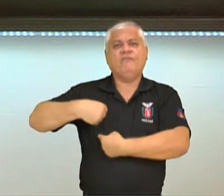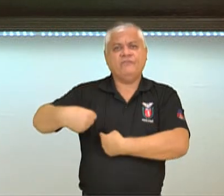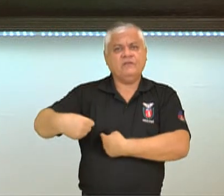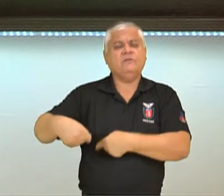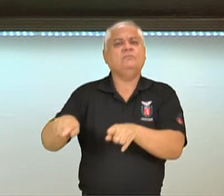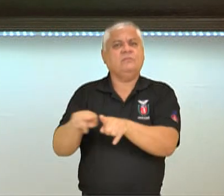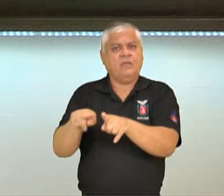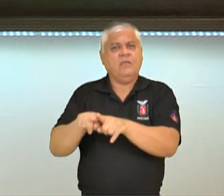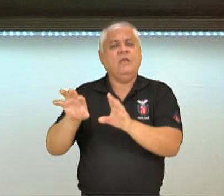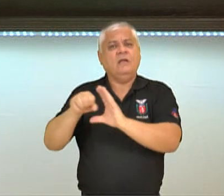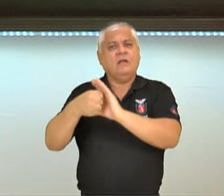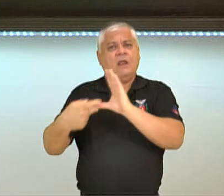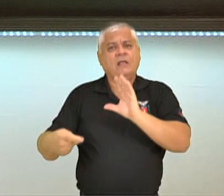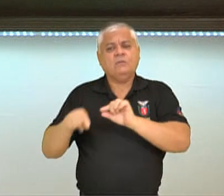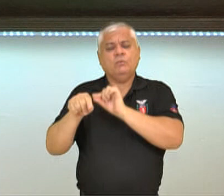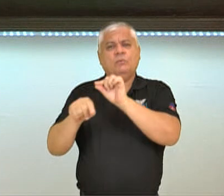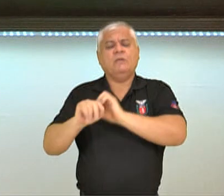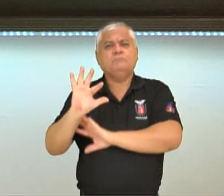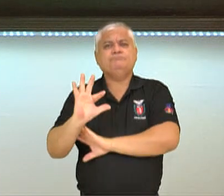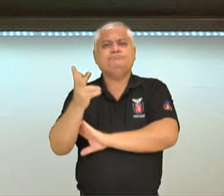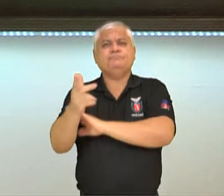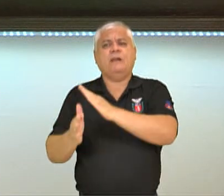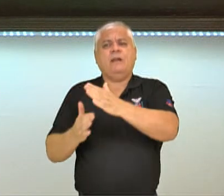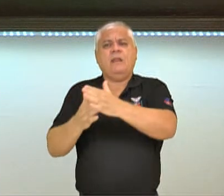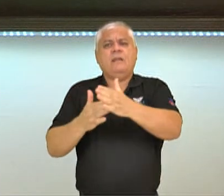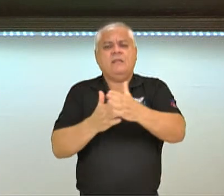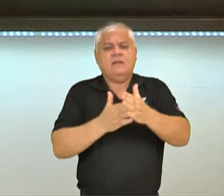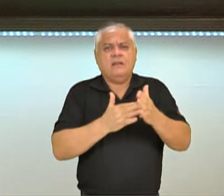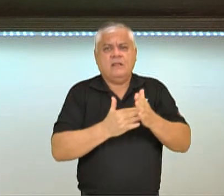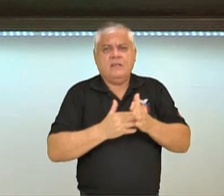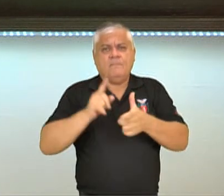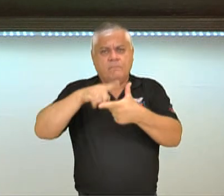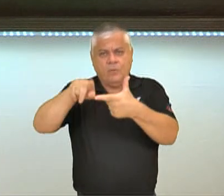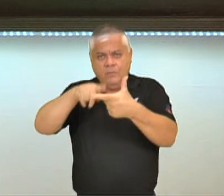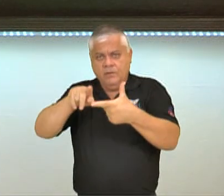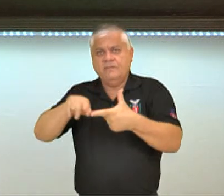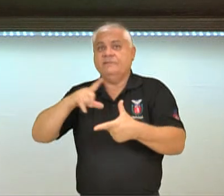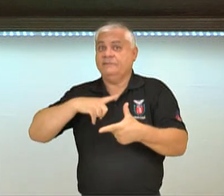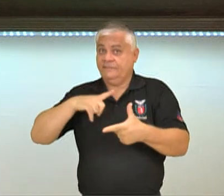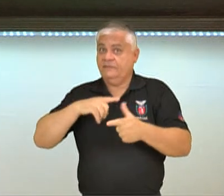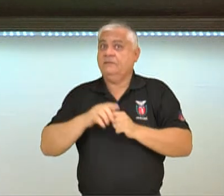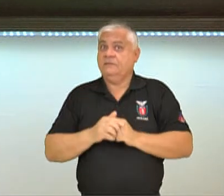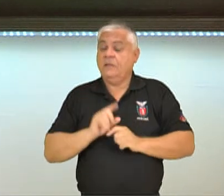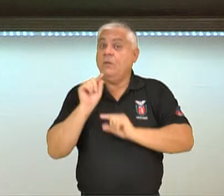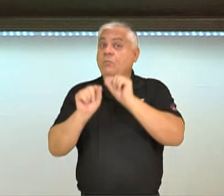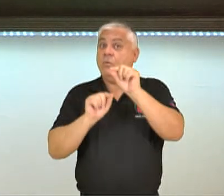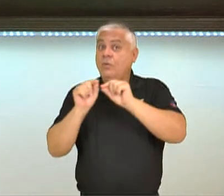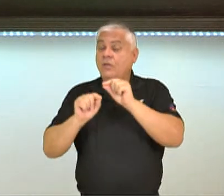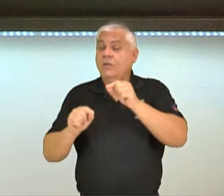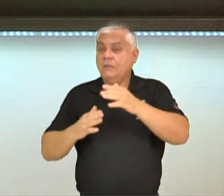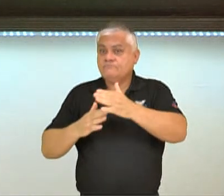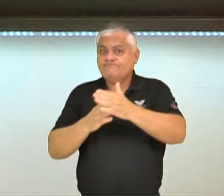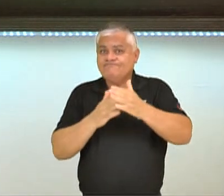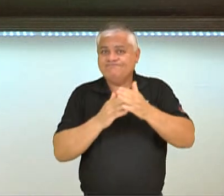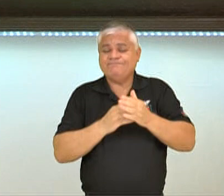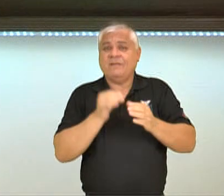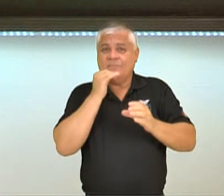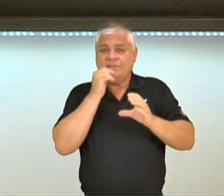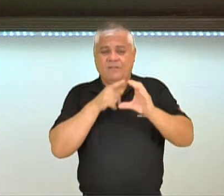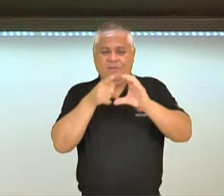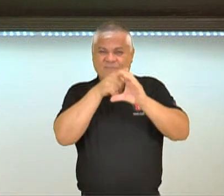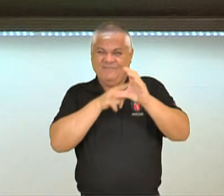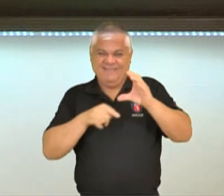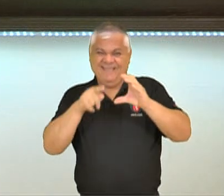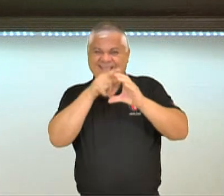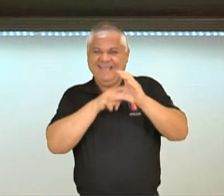e é uma característica que resulta em algumas limitações para as pessoas que têm essa doença, né? Porque a pessoa tem essa hemácia que tem um